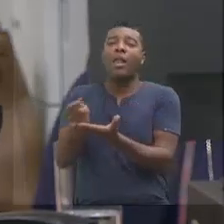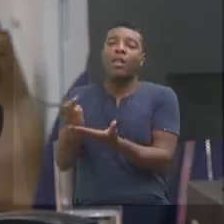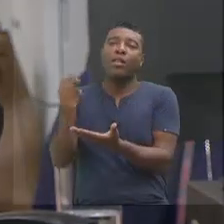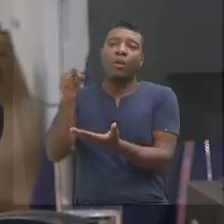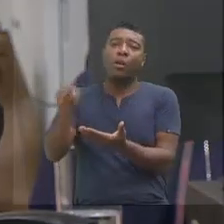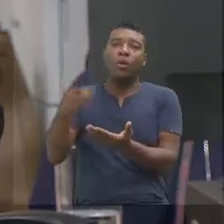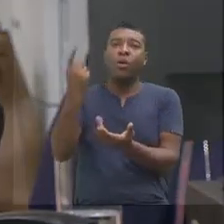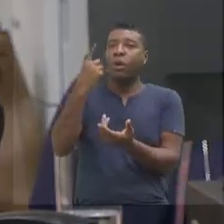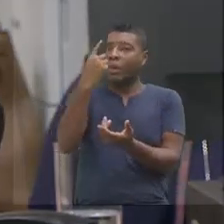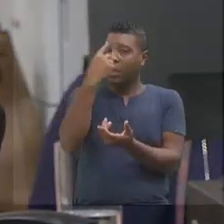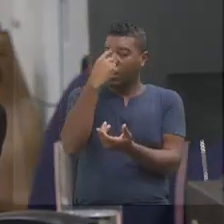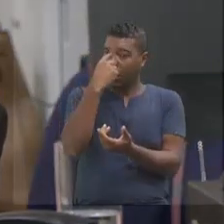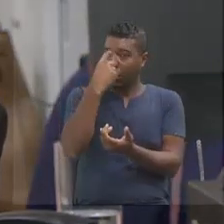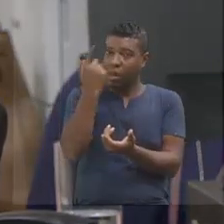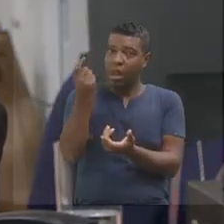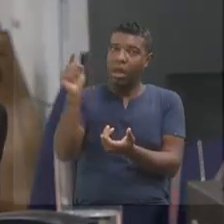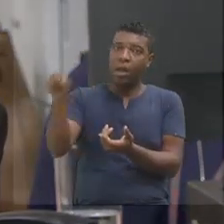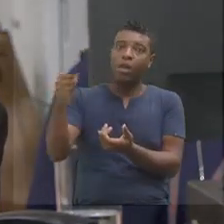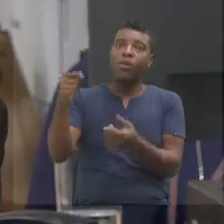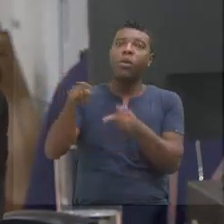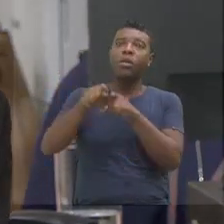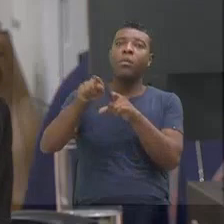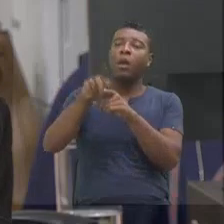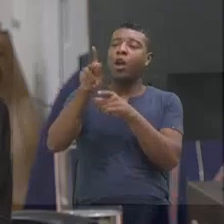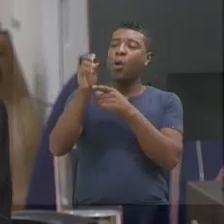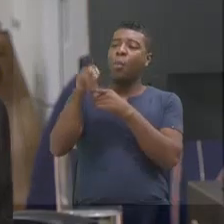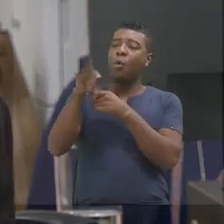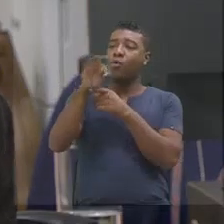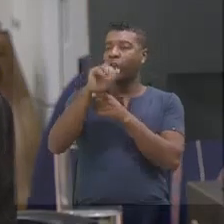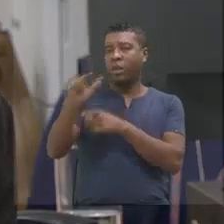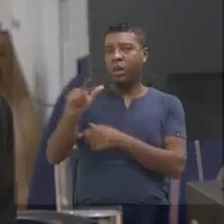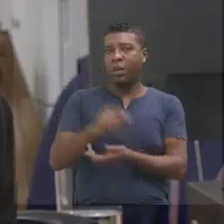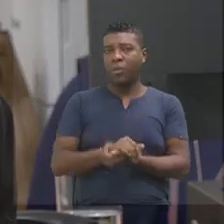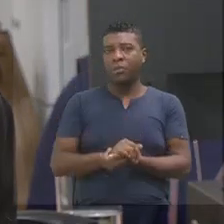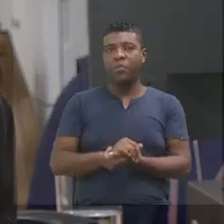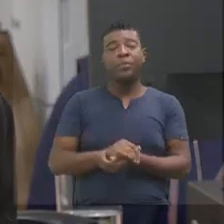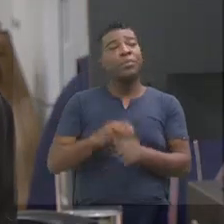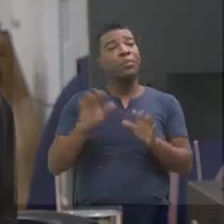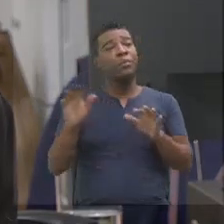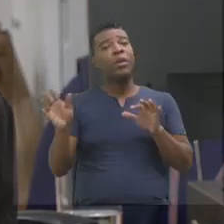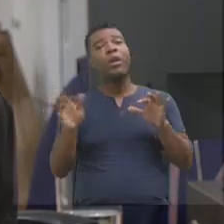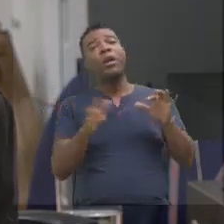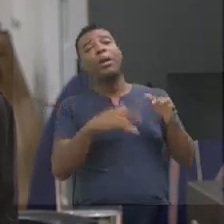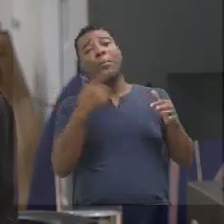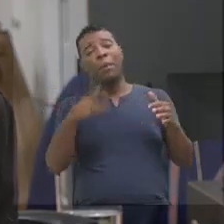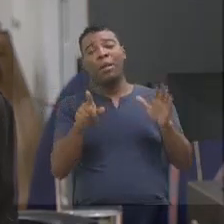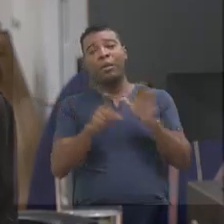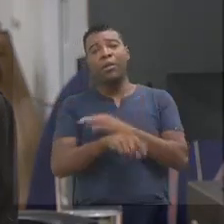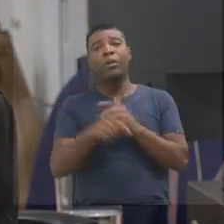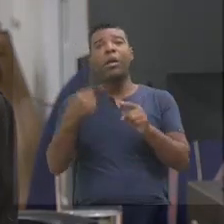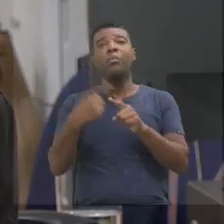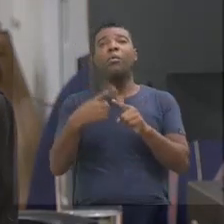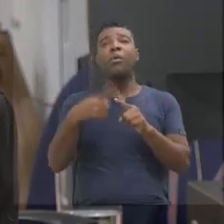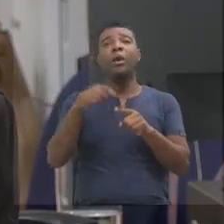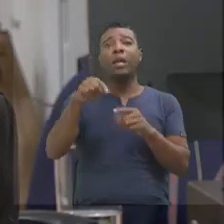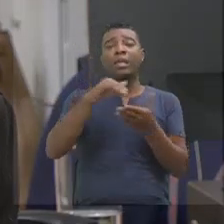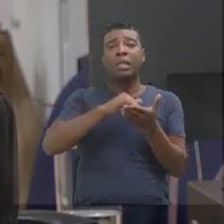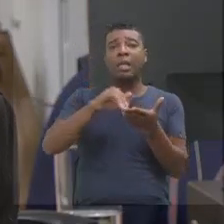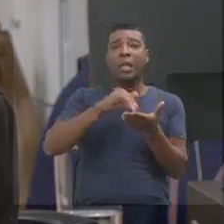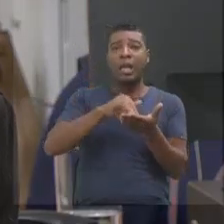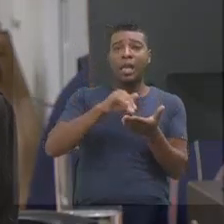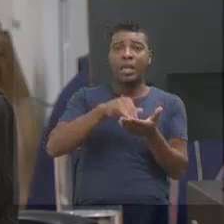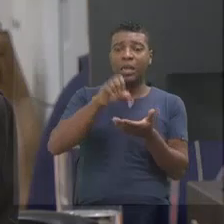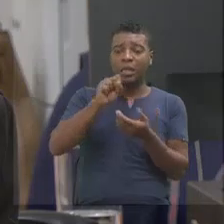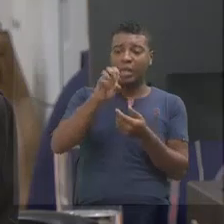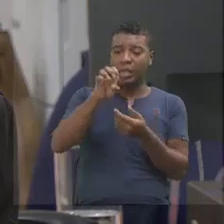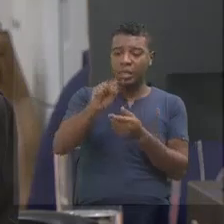não tem mais uma questão que secretário porque as critério de saúde recusou a publicar deliberação da cibe para